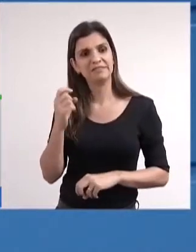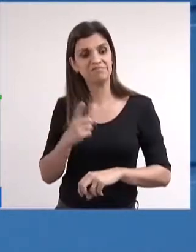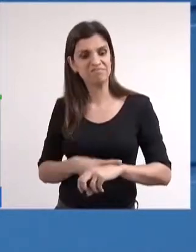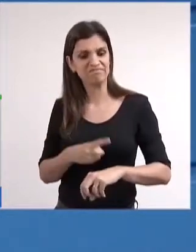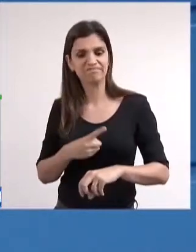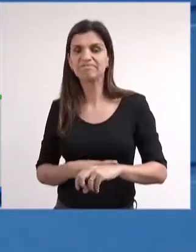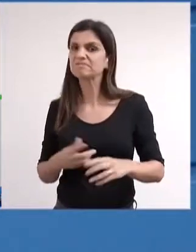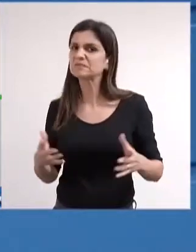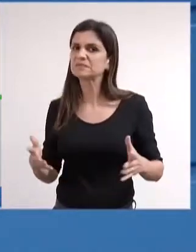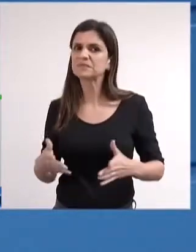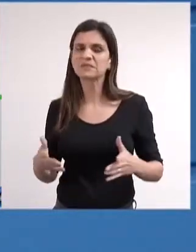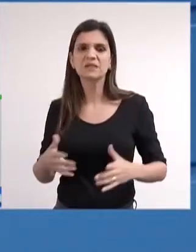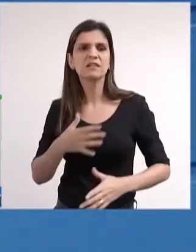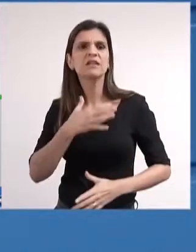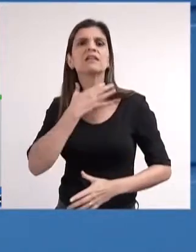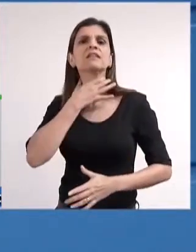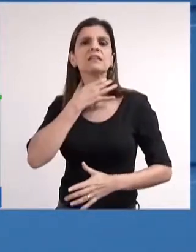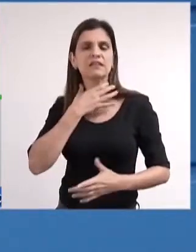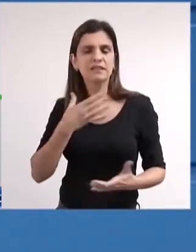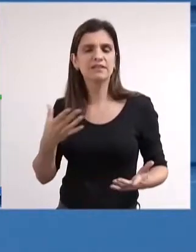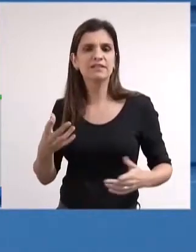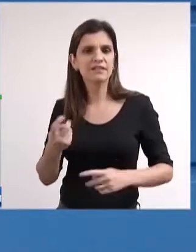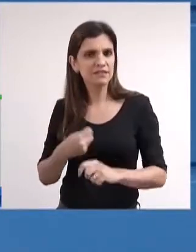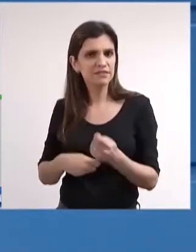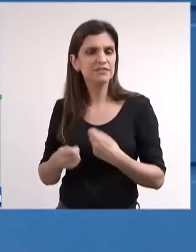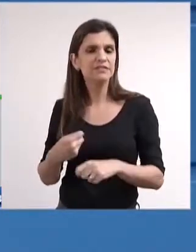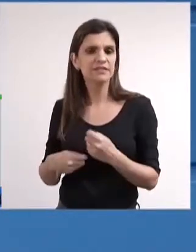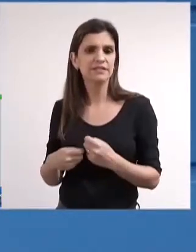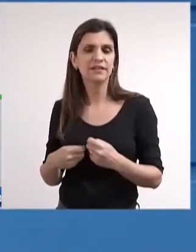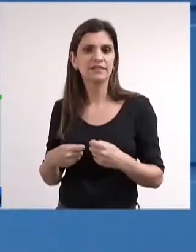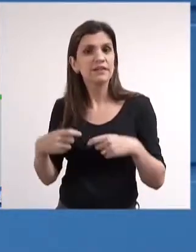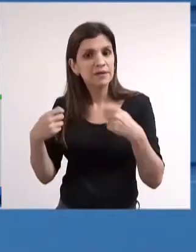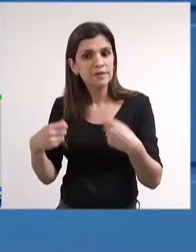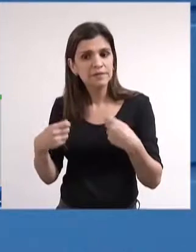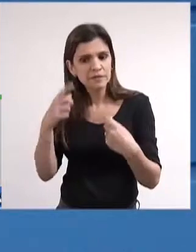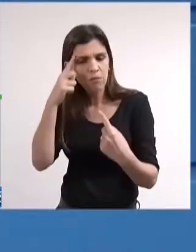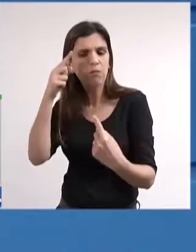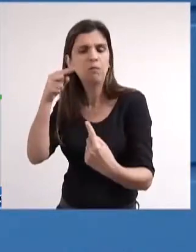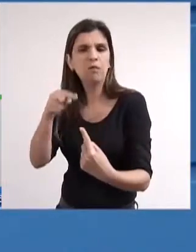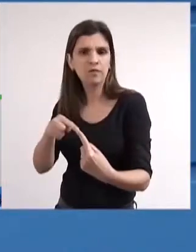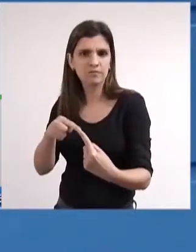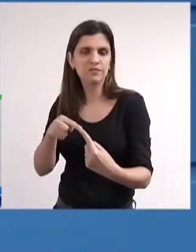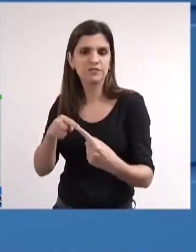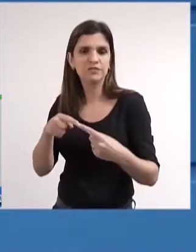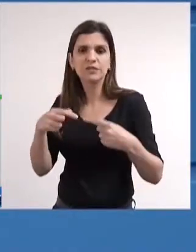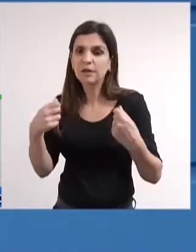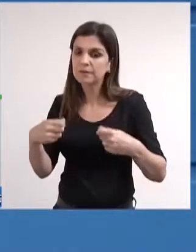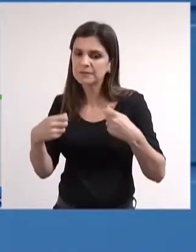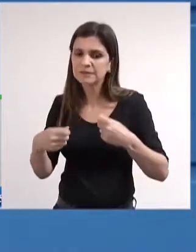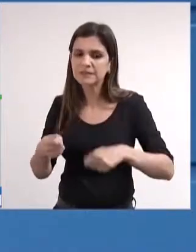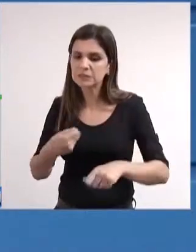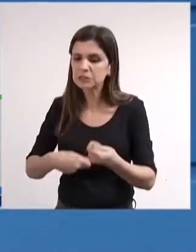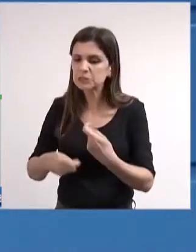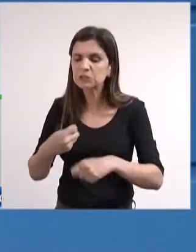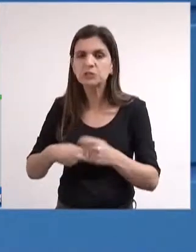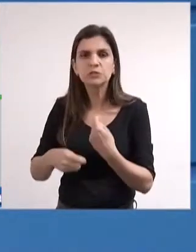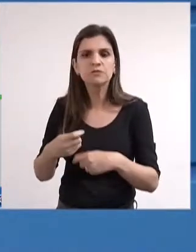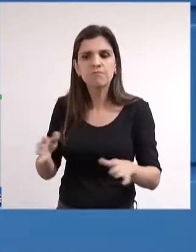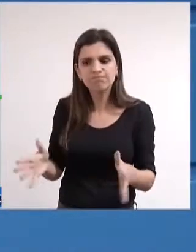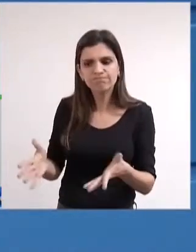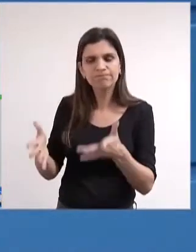se existe um caminho para poder sair dela é através da geração de renda, é através do